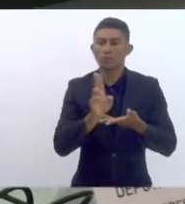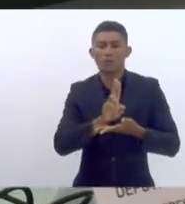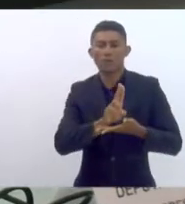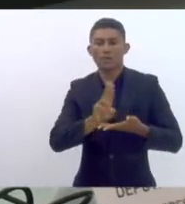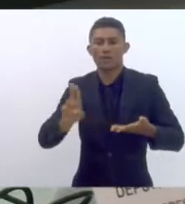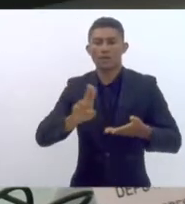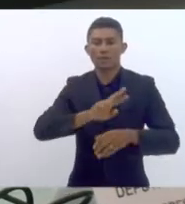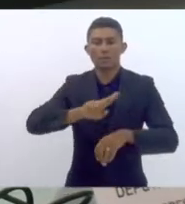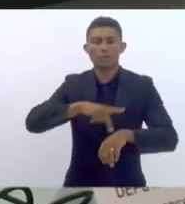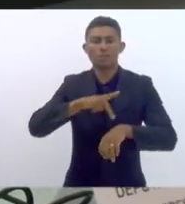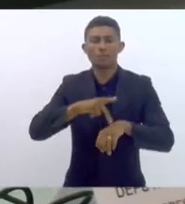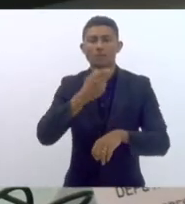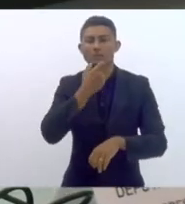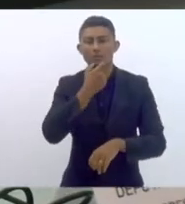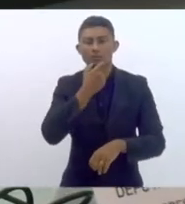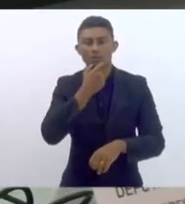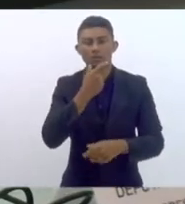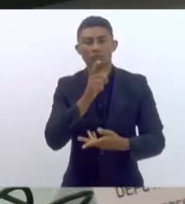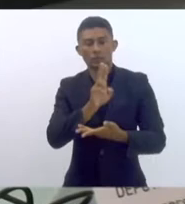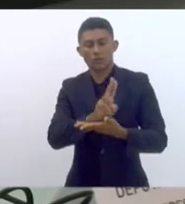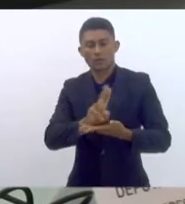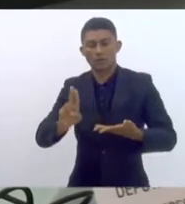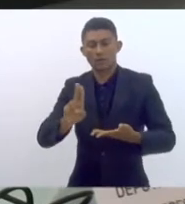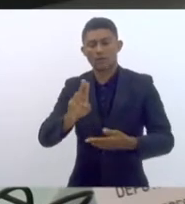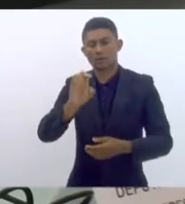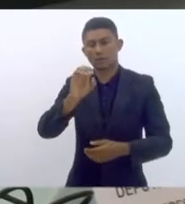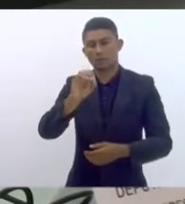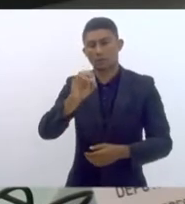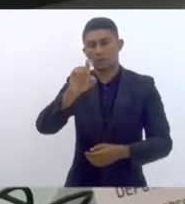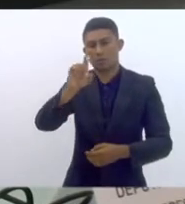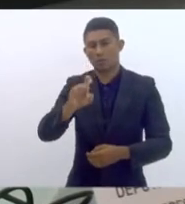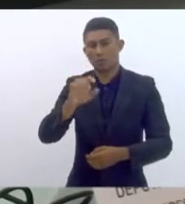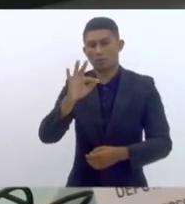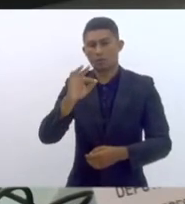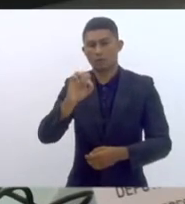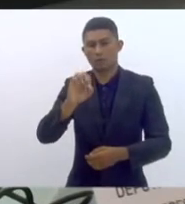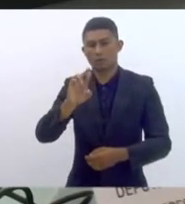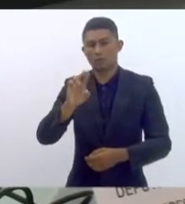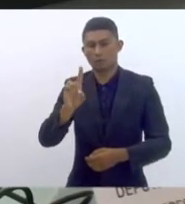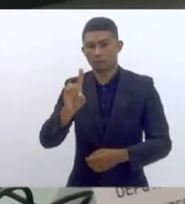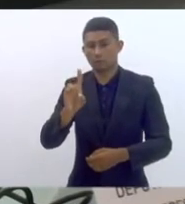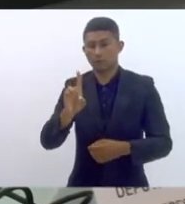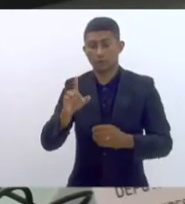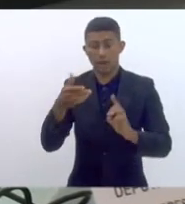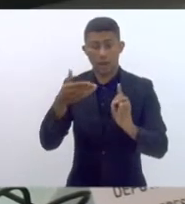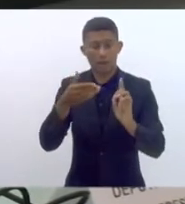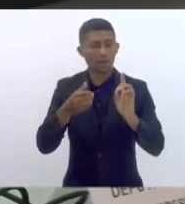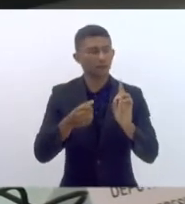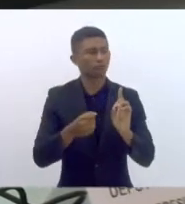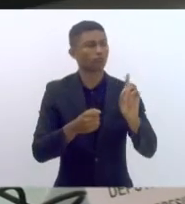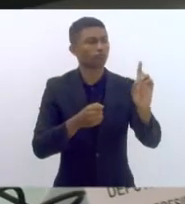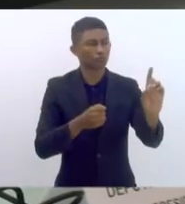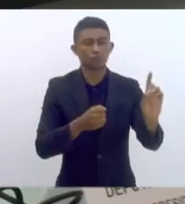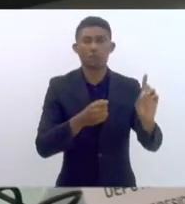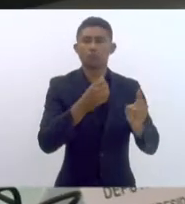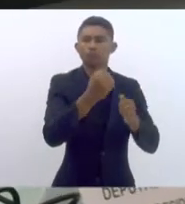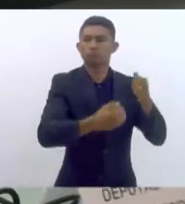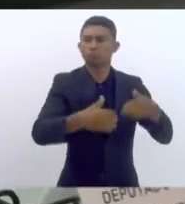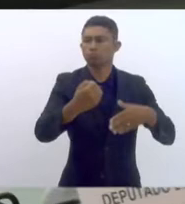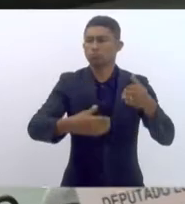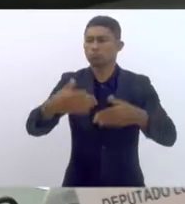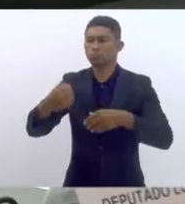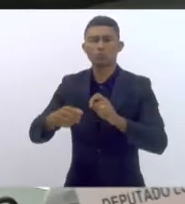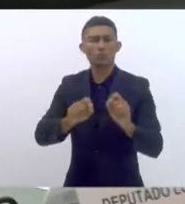Oxford, fazendo uma preleção sobre temas relativos à